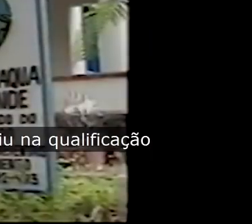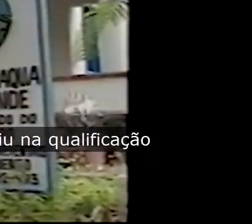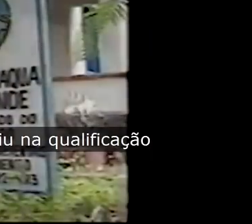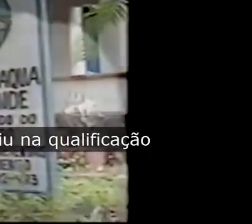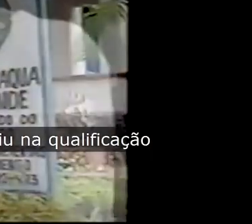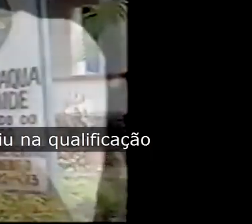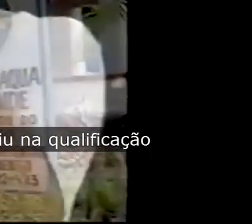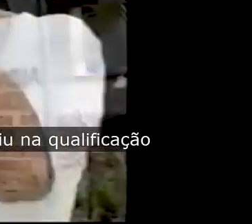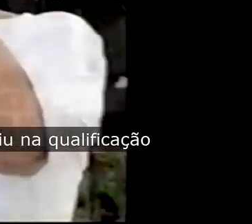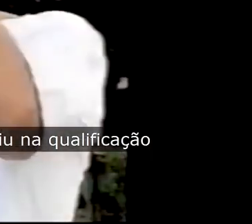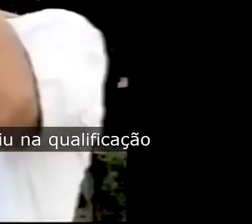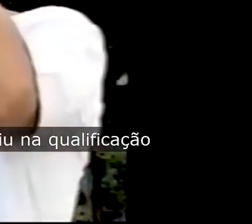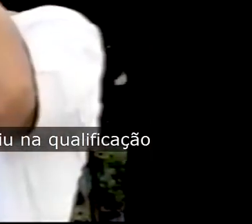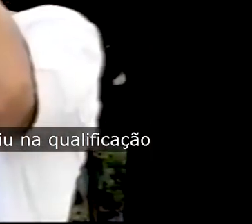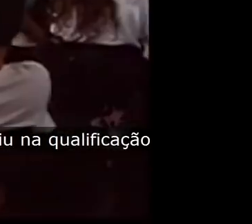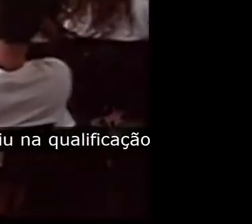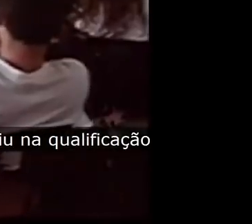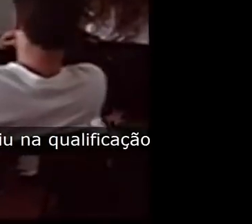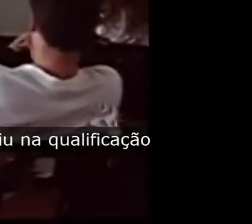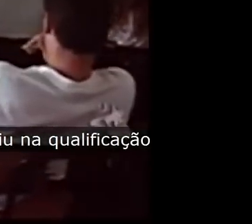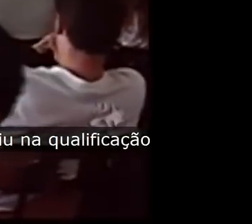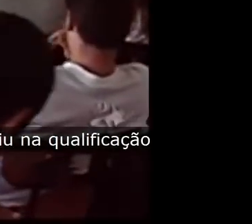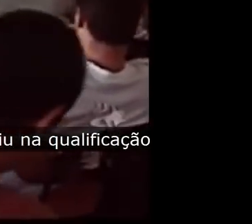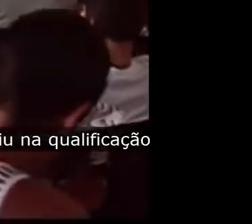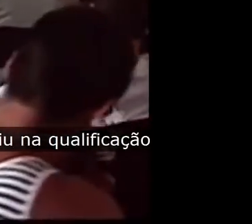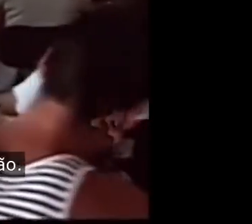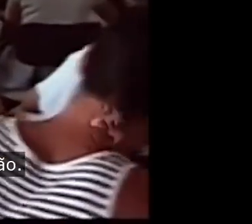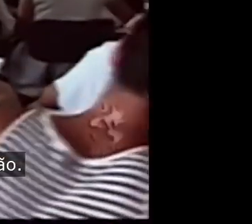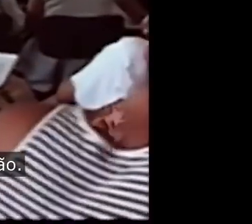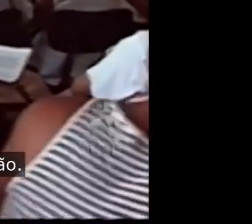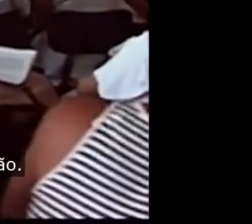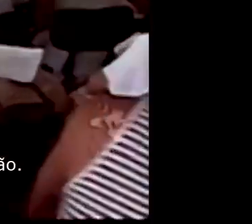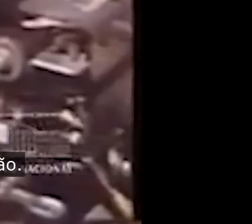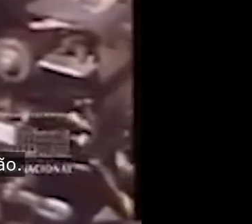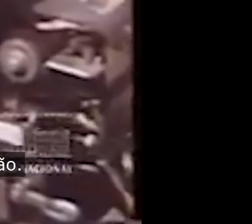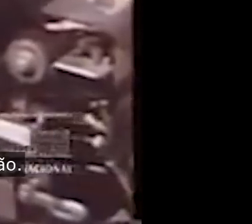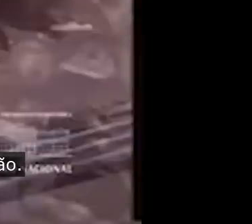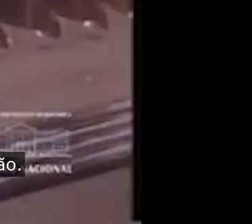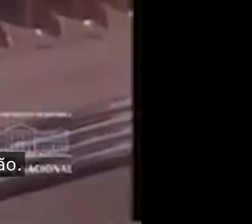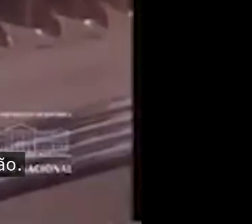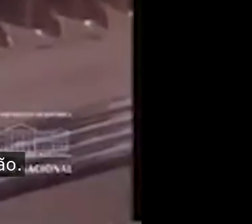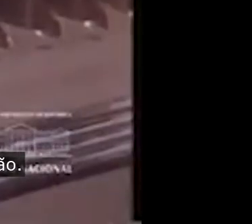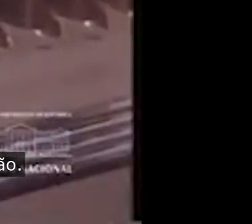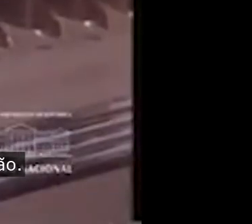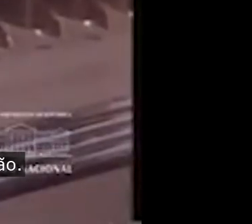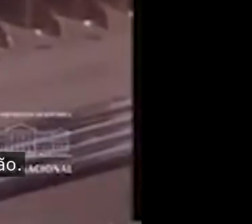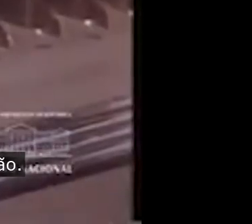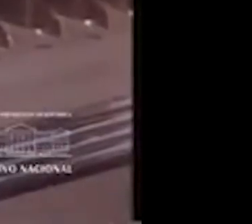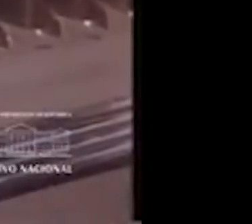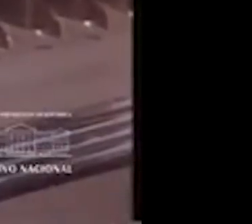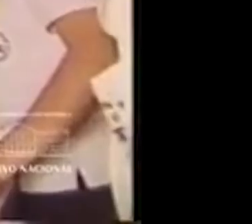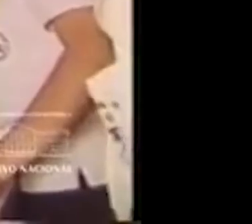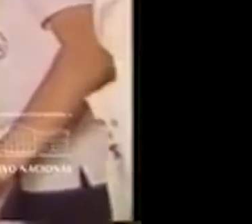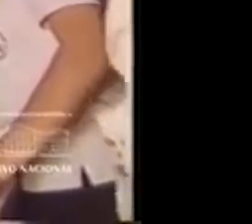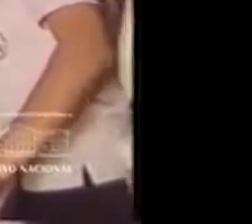diversas regiões do estado. Investiu na qualificação de professores, na infraestrutura de pesquisa e